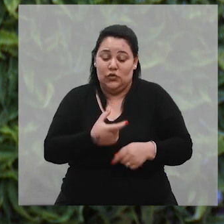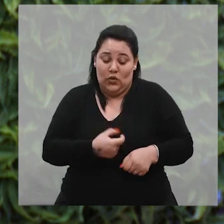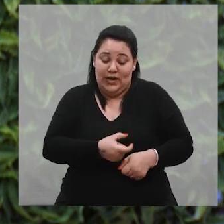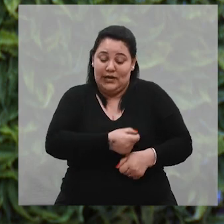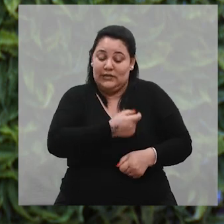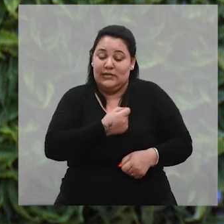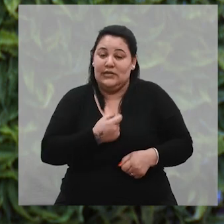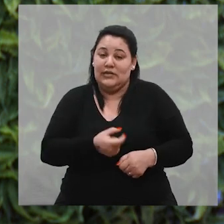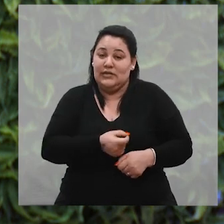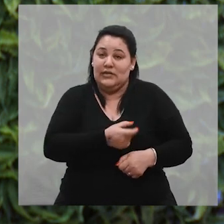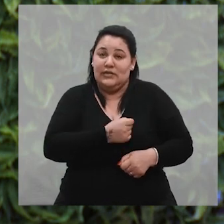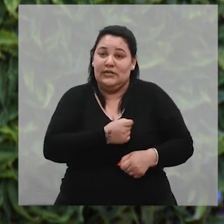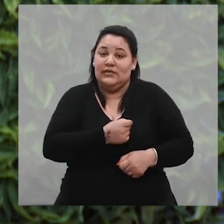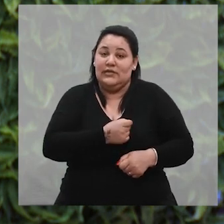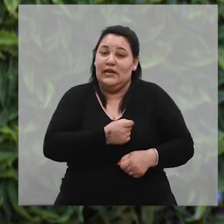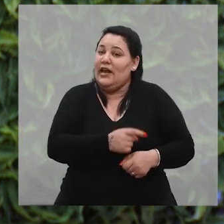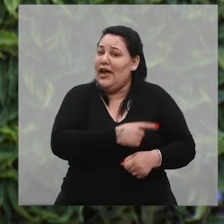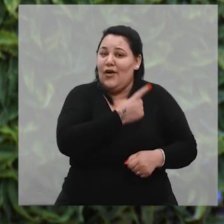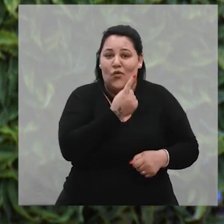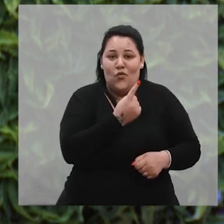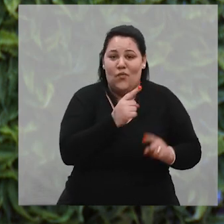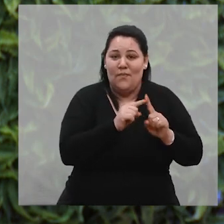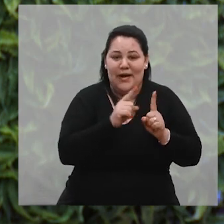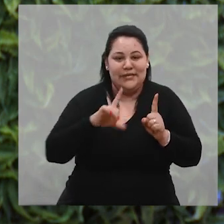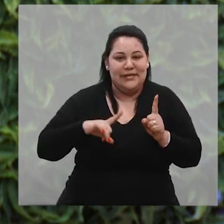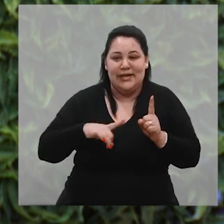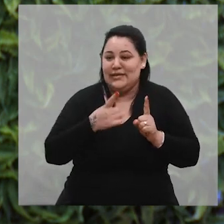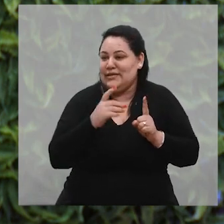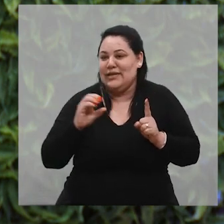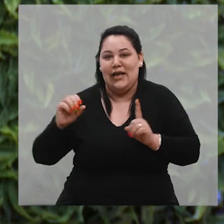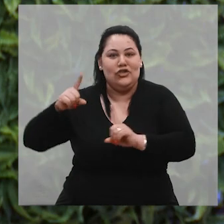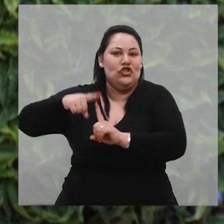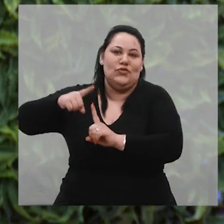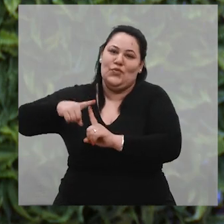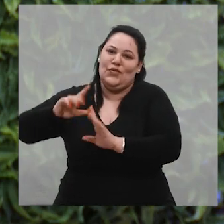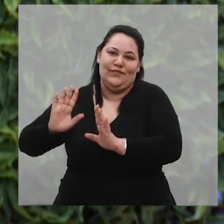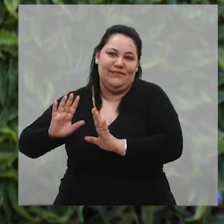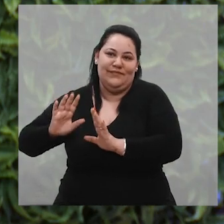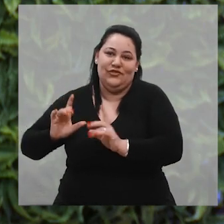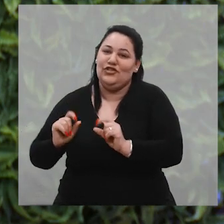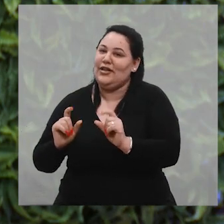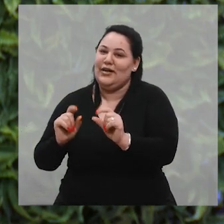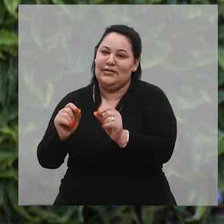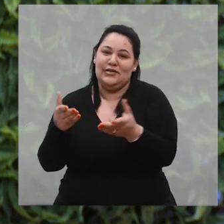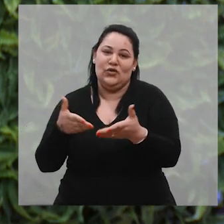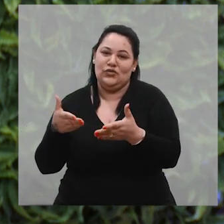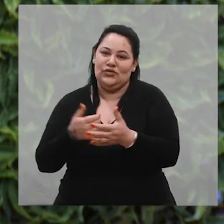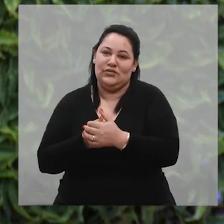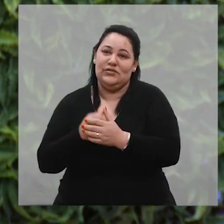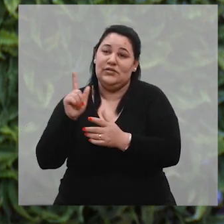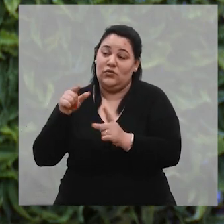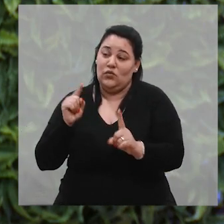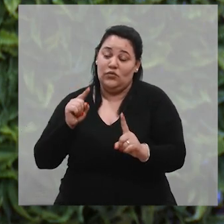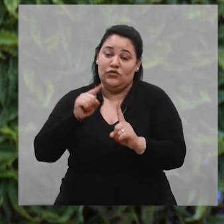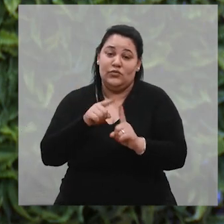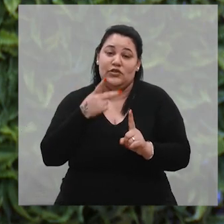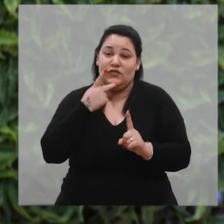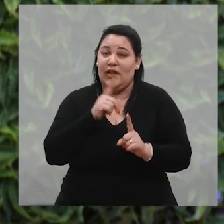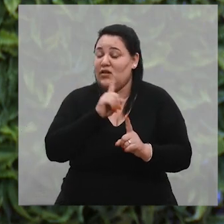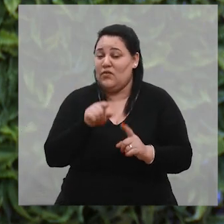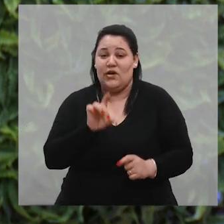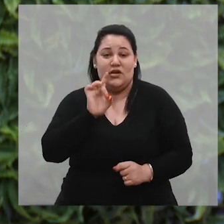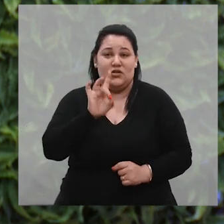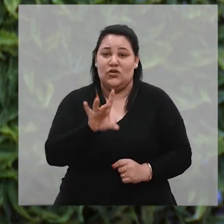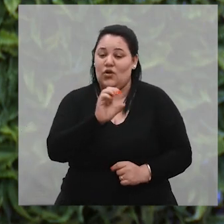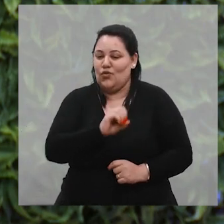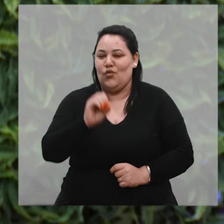câncer de mama, ele é um dentro de 100 tipos que existem hoje, né? Então, esse propósito a gente diz que